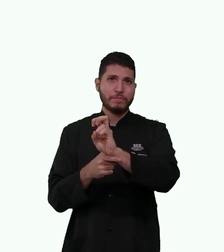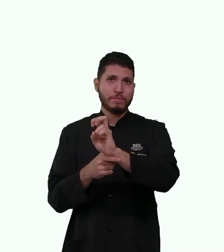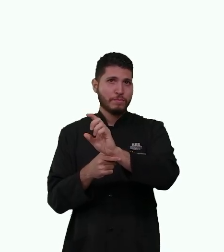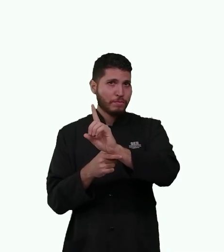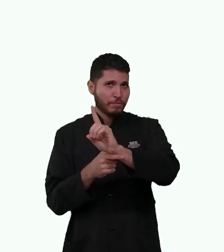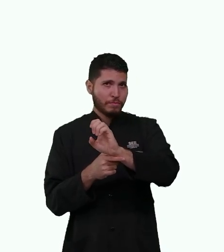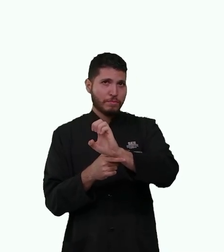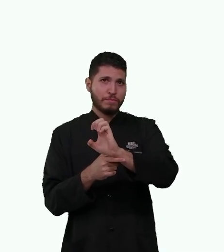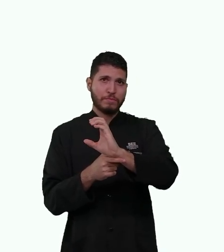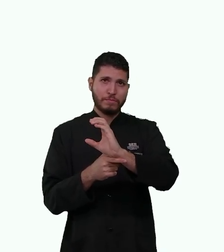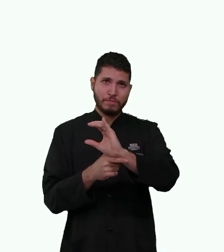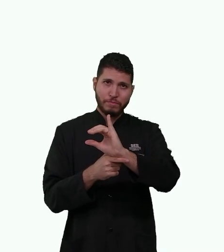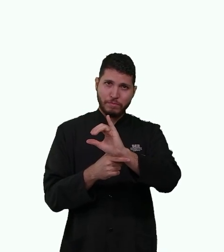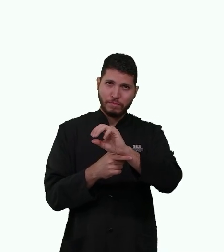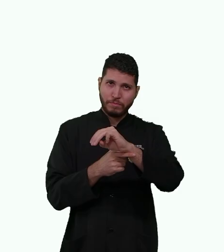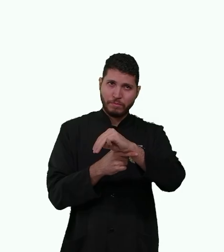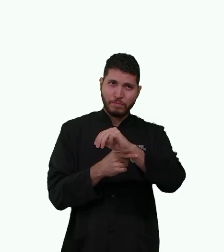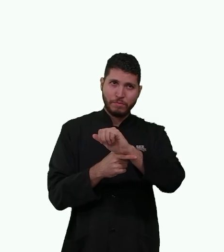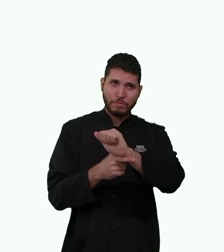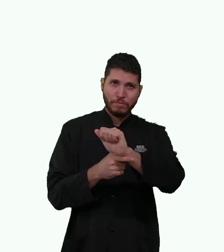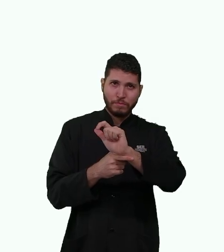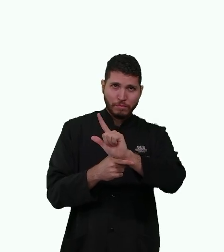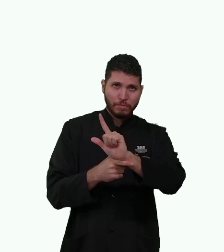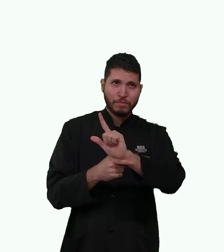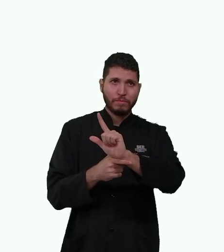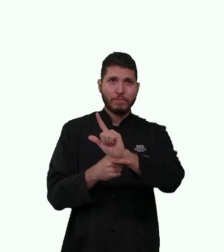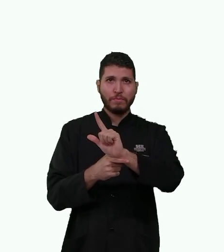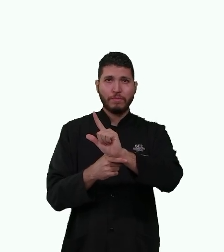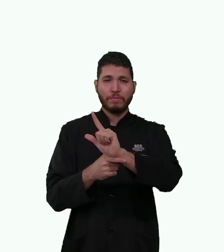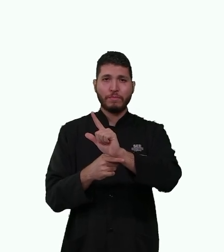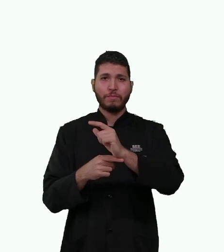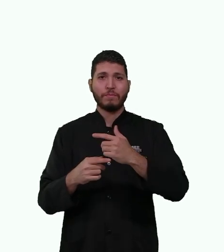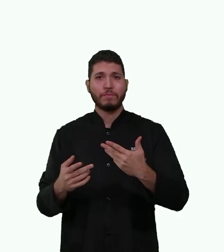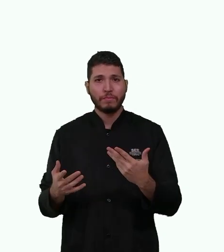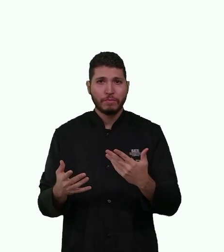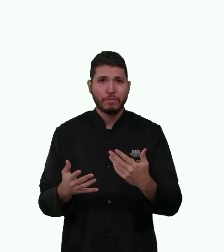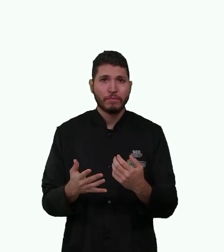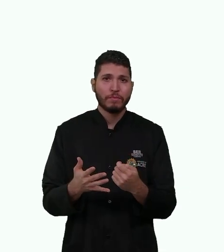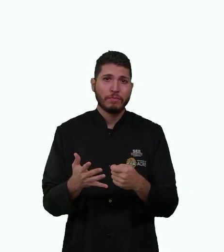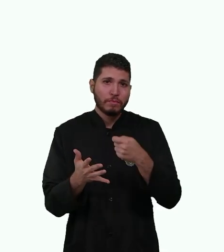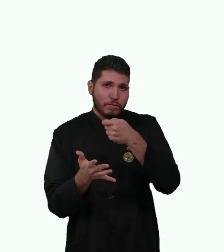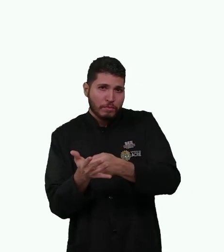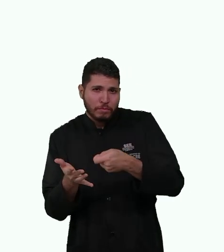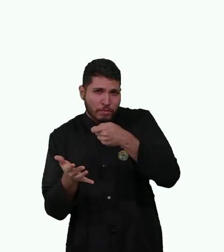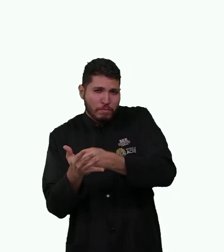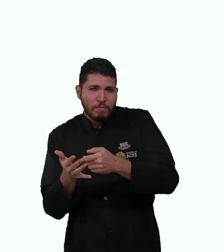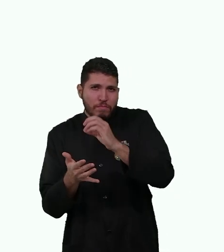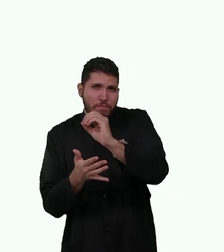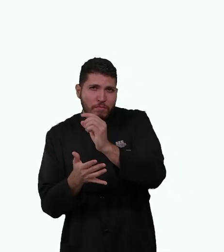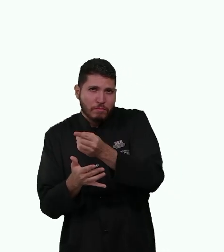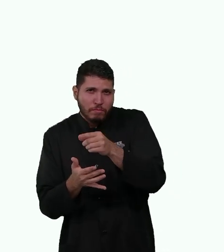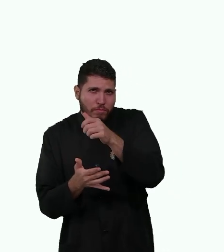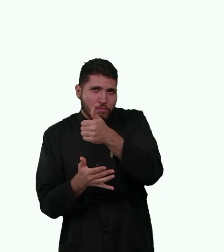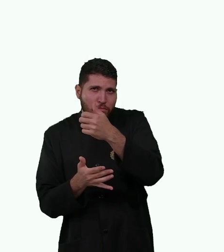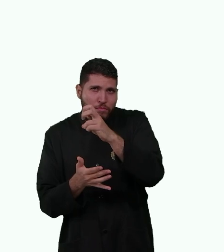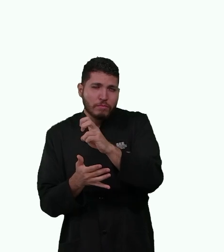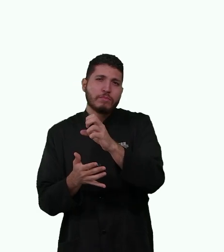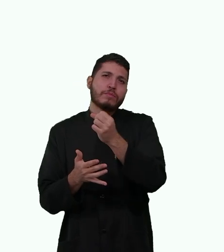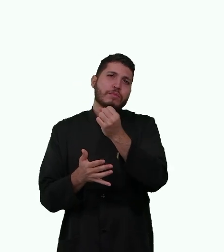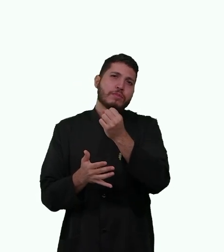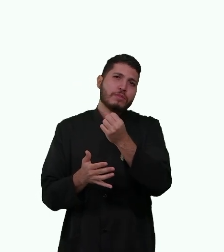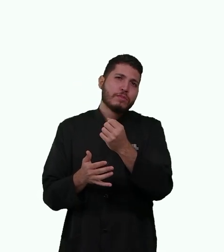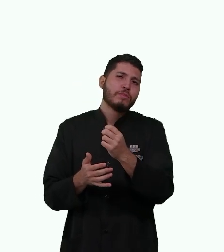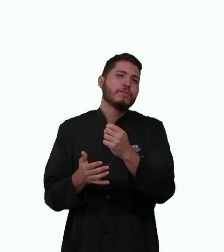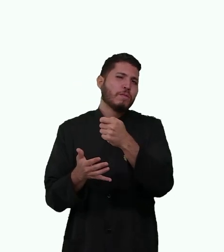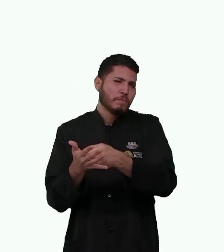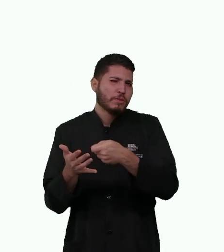decimal, tá bom? E aí a porcentagem, ela vai ser mais cobrada quando a gente trabalha ali nas ideias de compras, quando eu